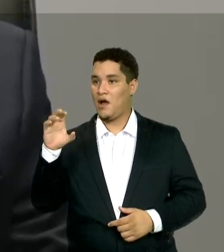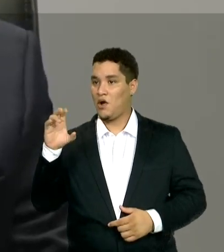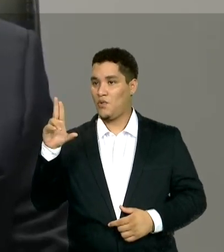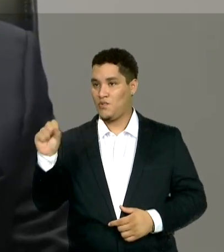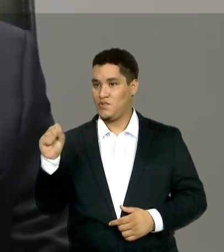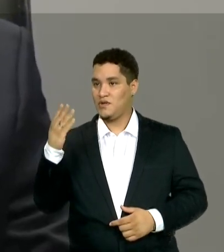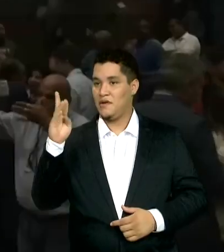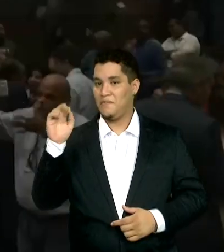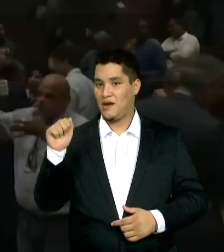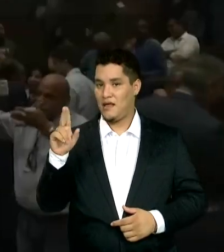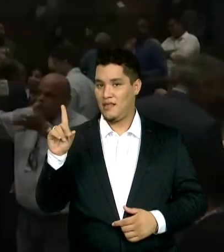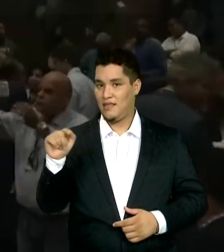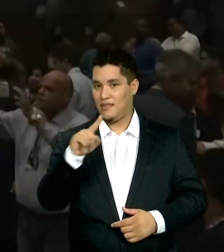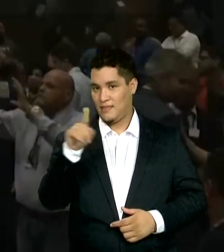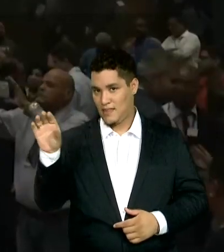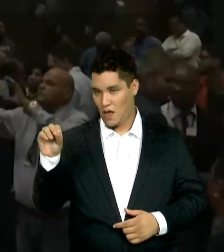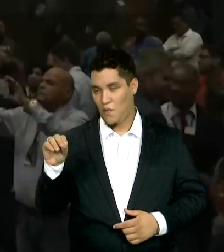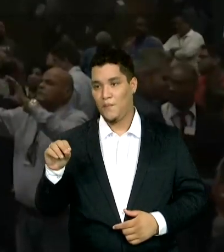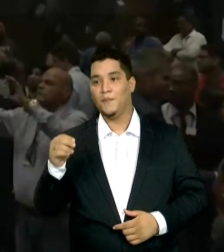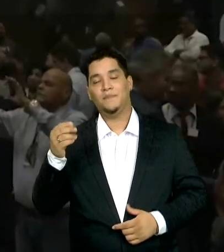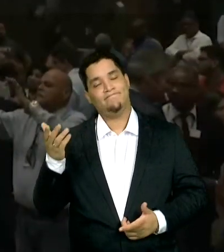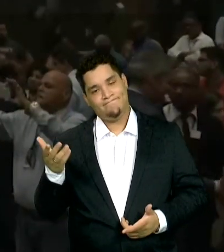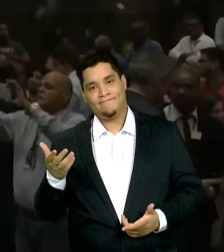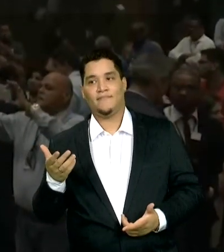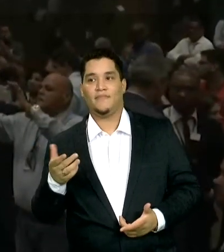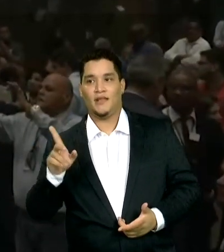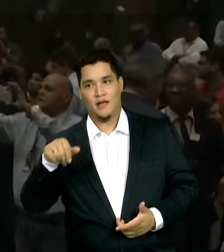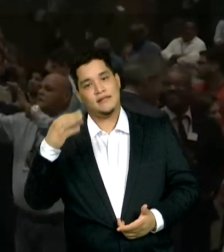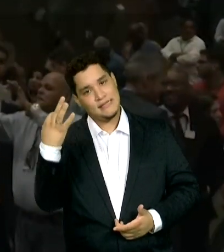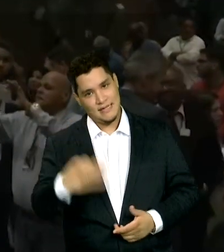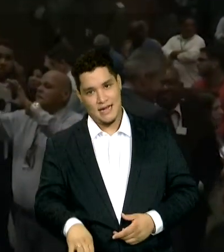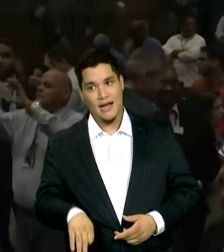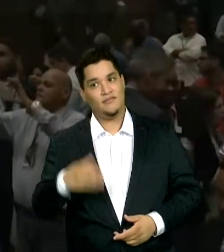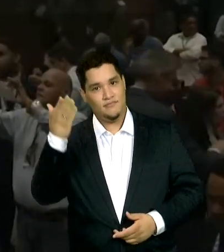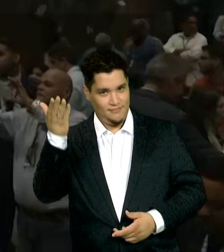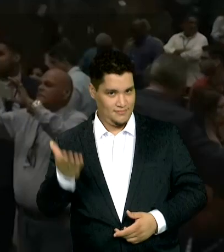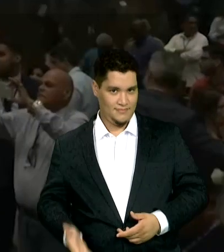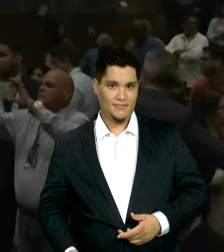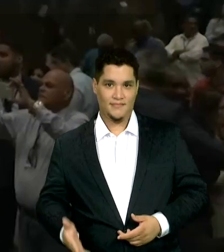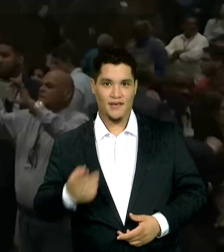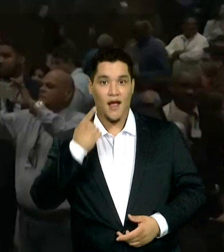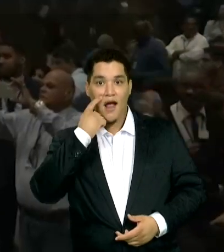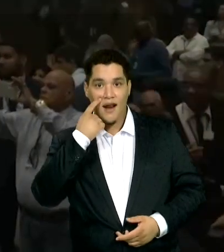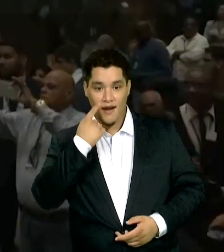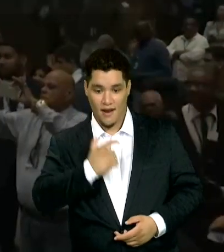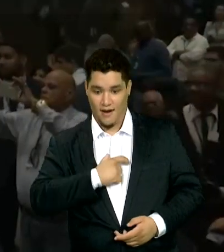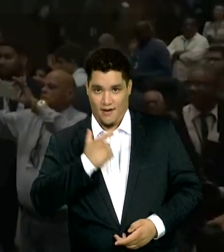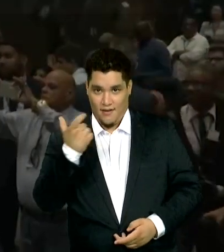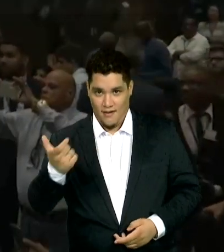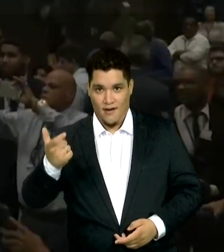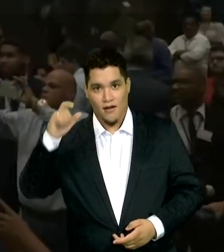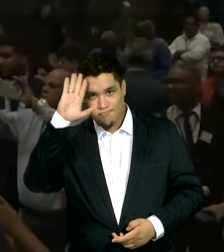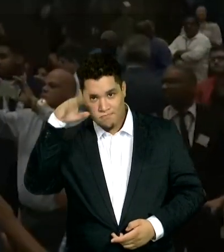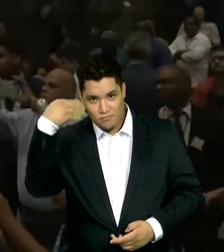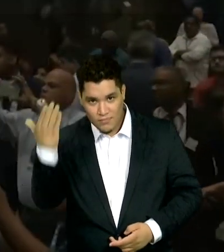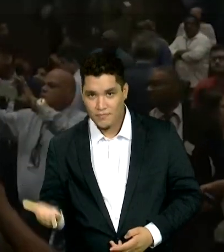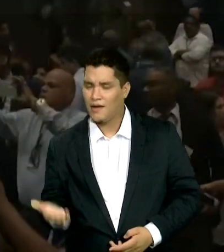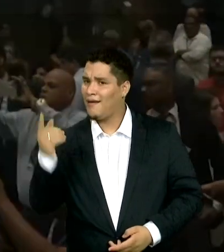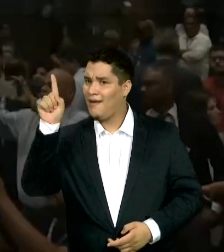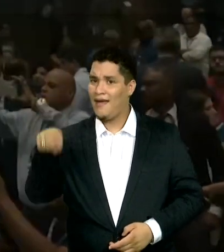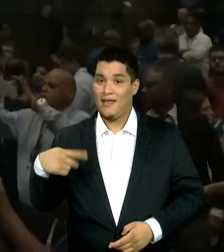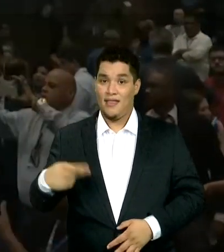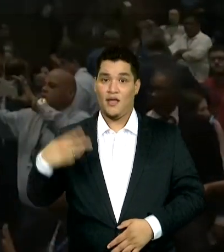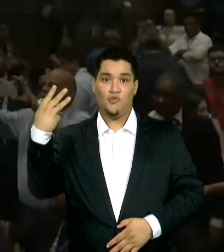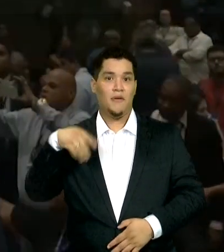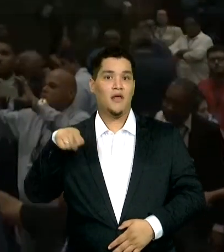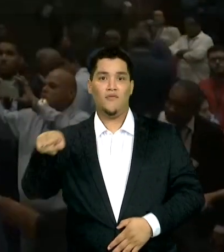no plenário na Jibiaico. Nada mais justo que receber essa honraria de um maranhense guerreiro e